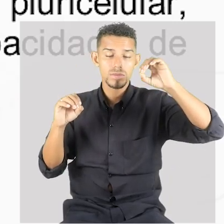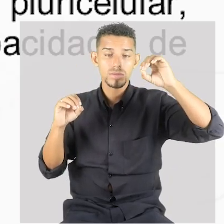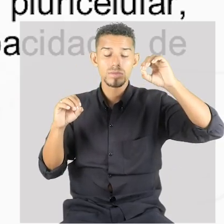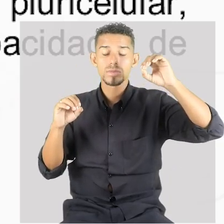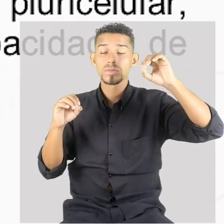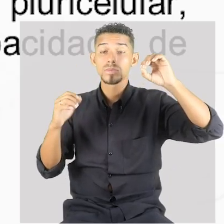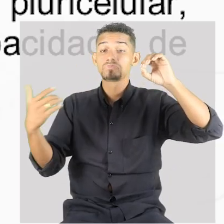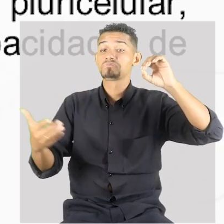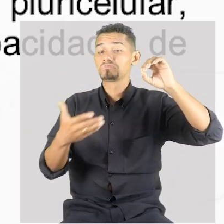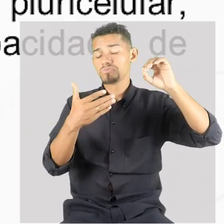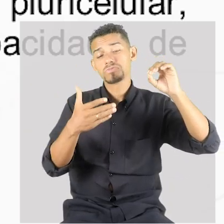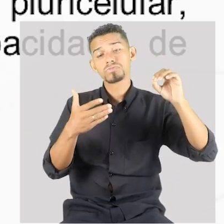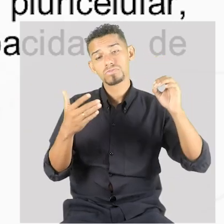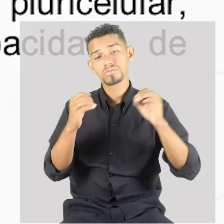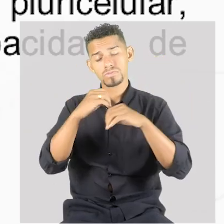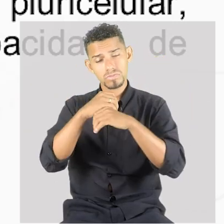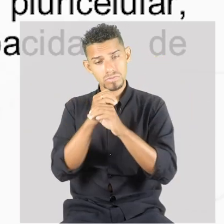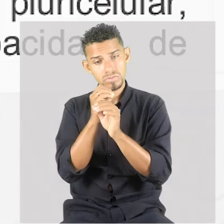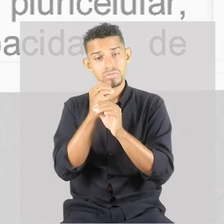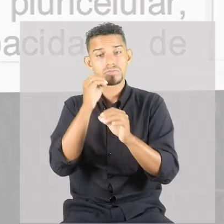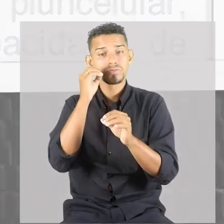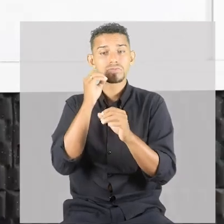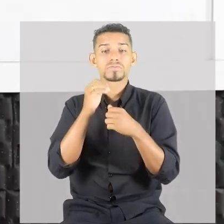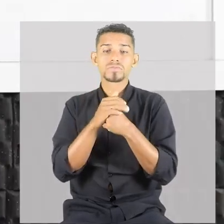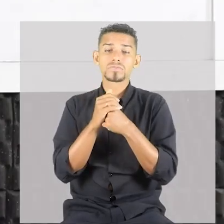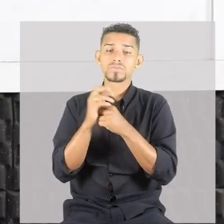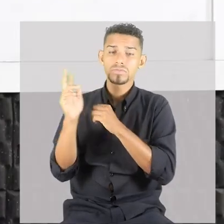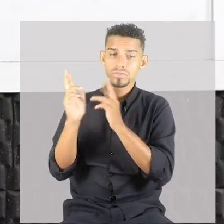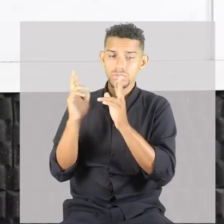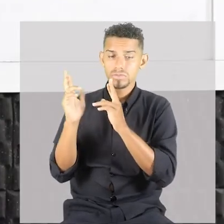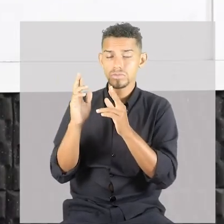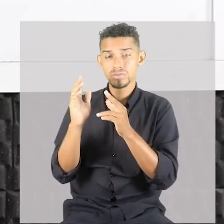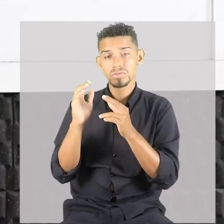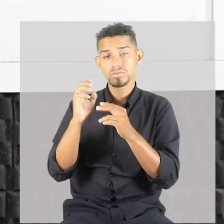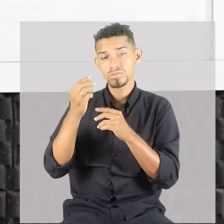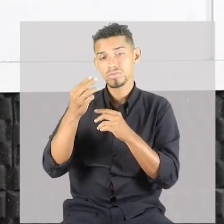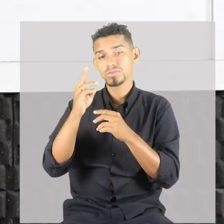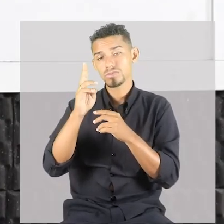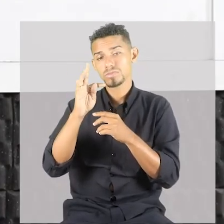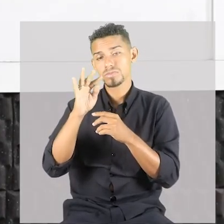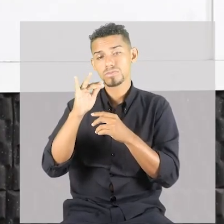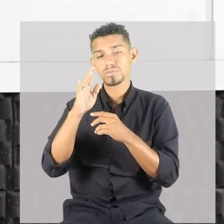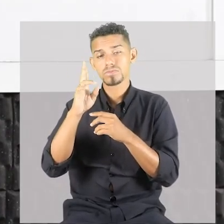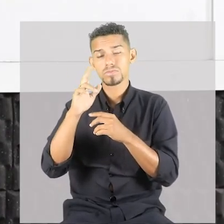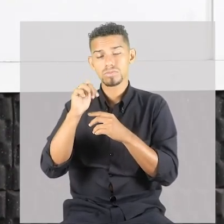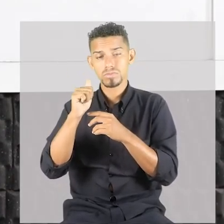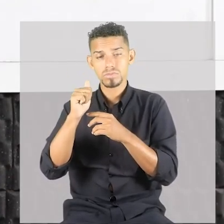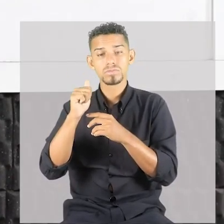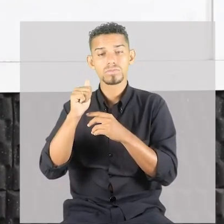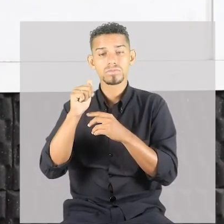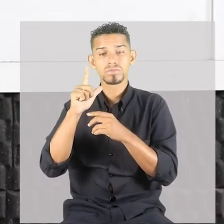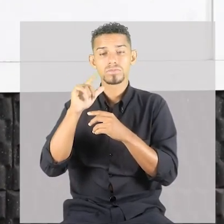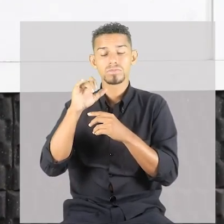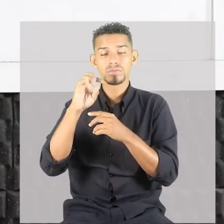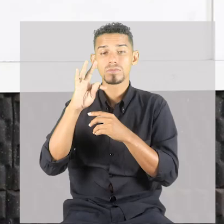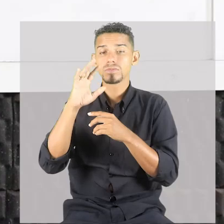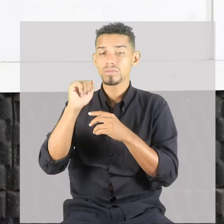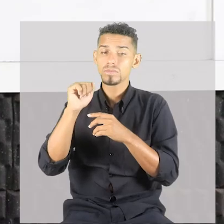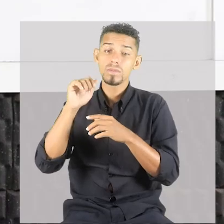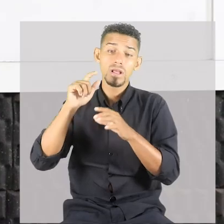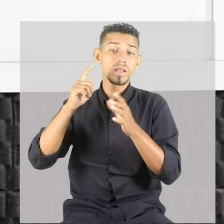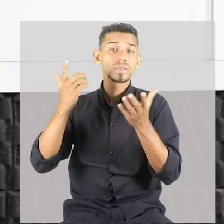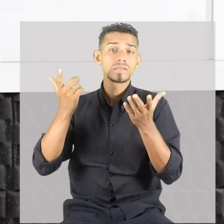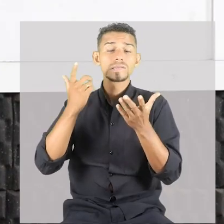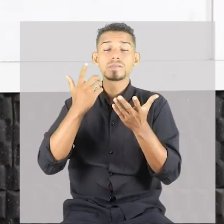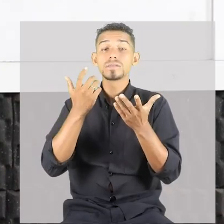fungos, por exemplo. Estabelecer interações mutualísticas significa, então, que pode estabelecer uma relação aí de